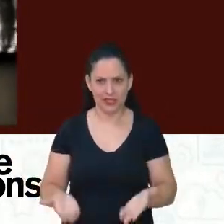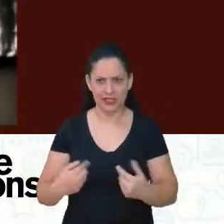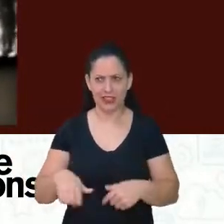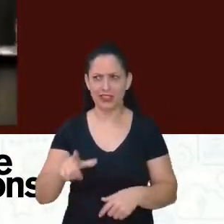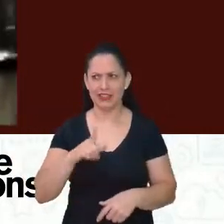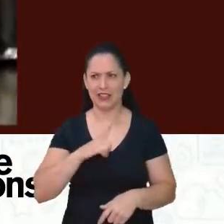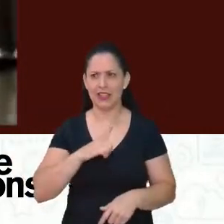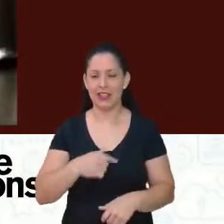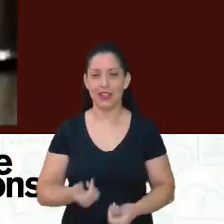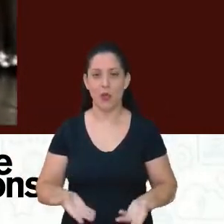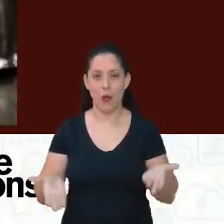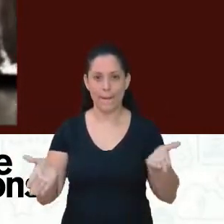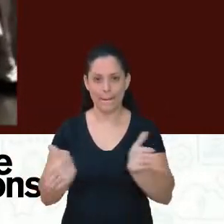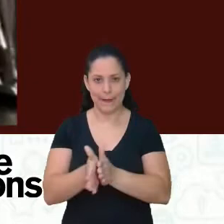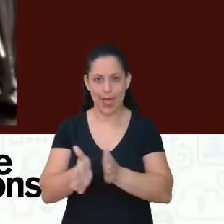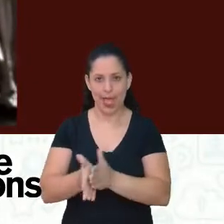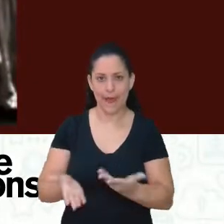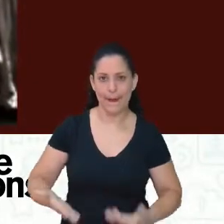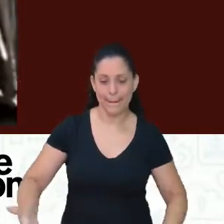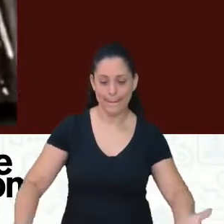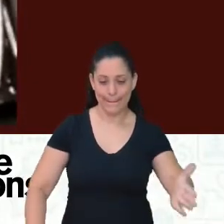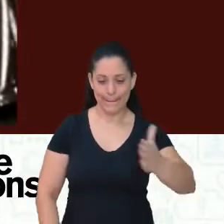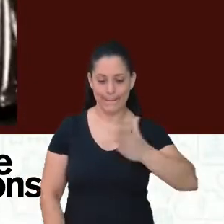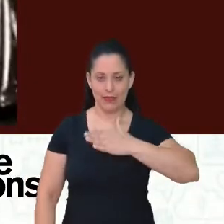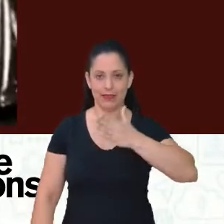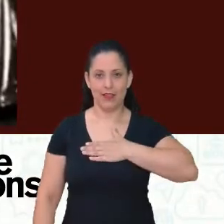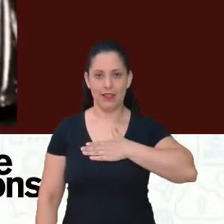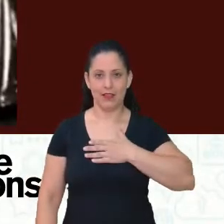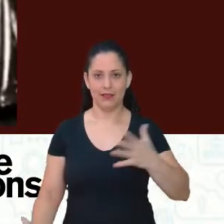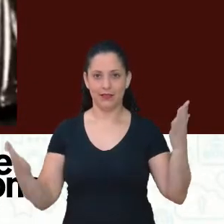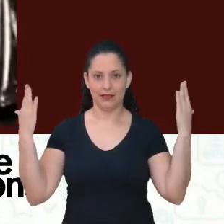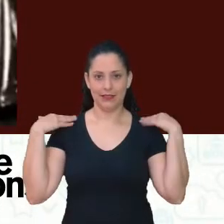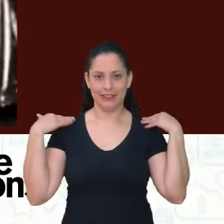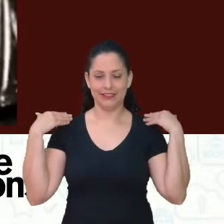e bater no peito de um homem, na altura dos pulmões...